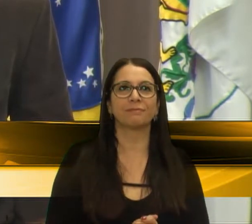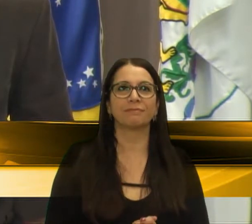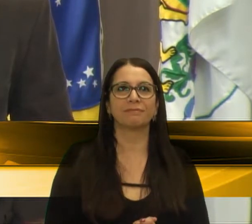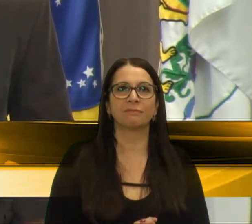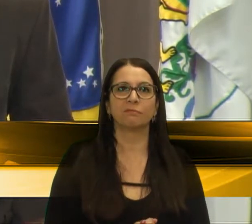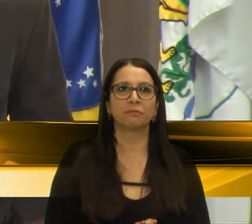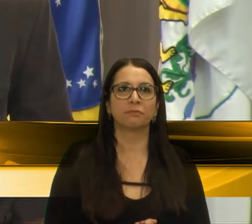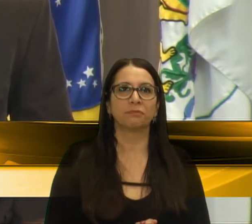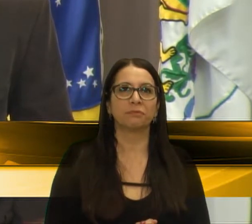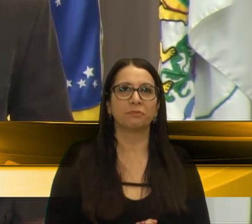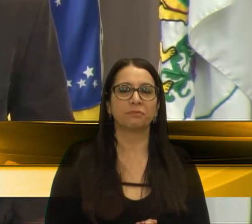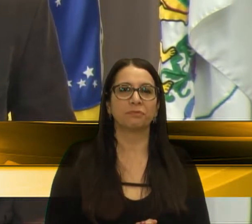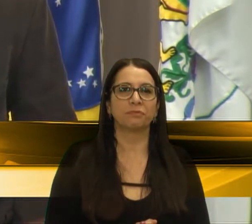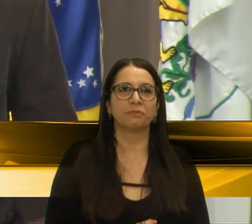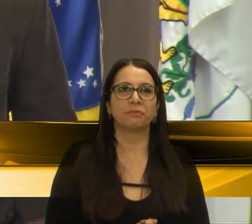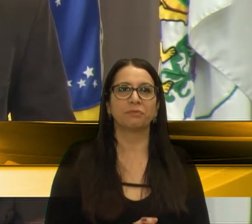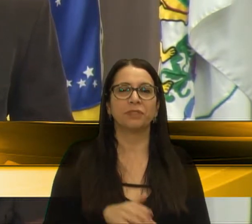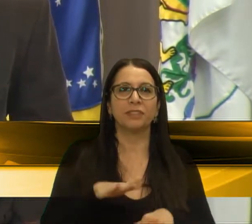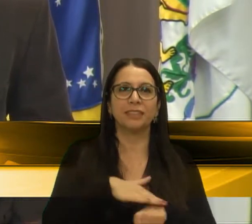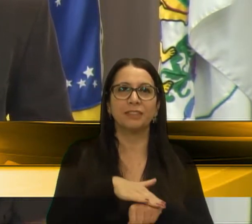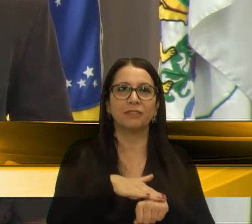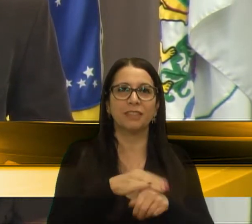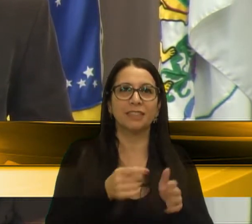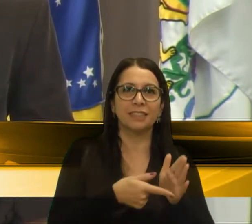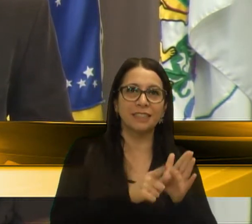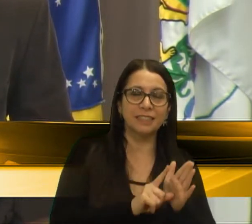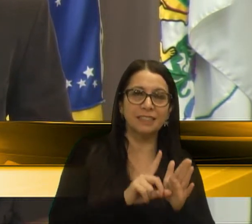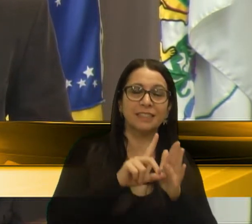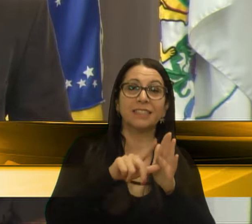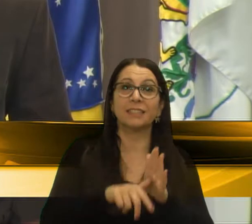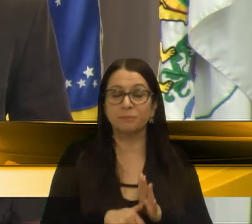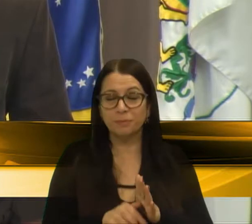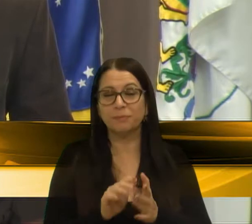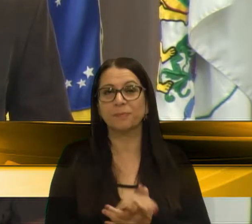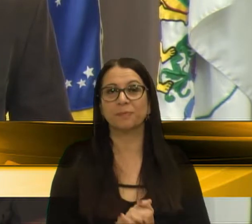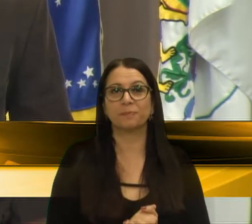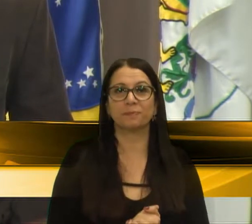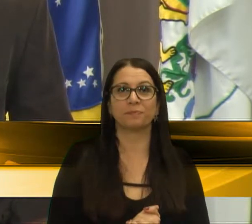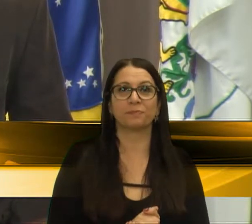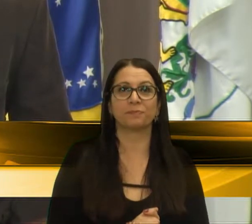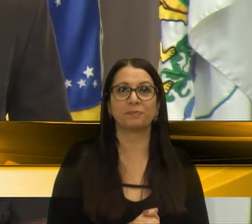Não, então, tem a conversa antes e depois, né? Não dá para ser